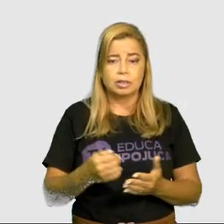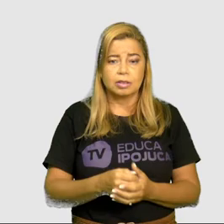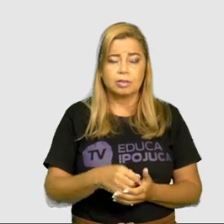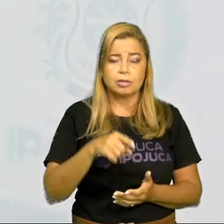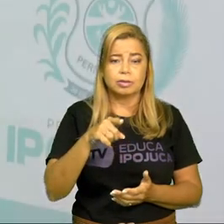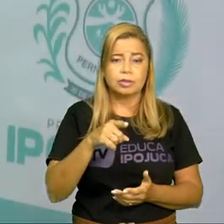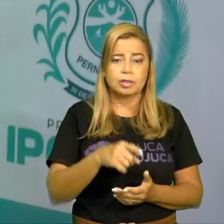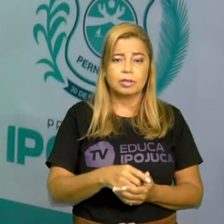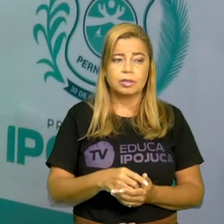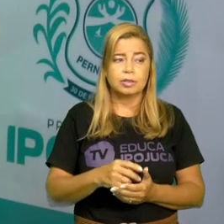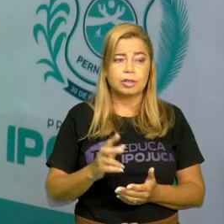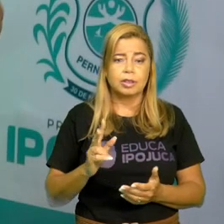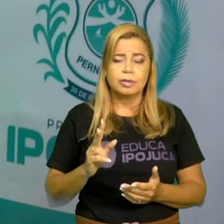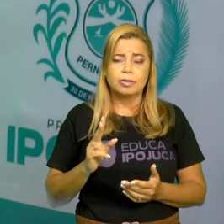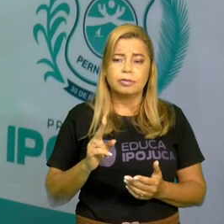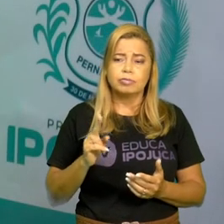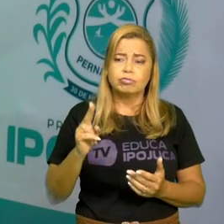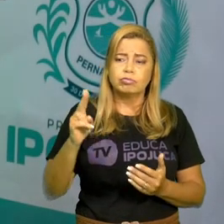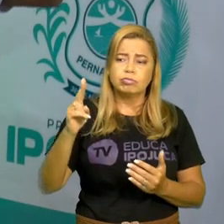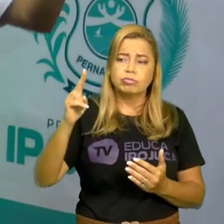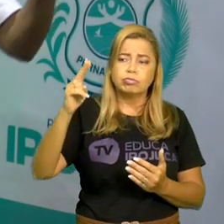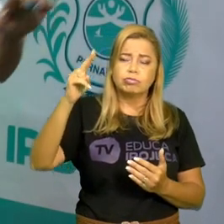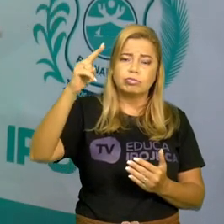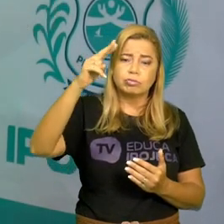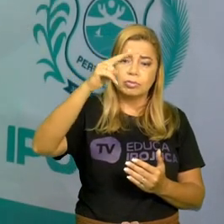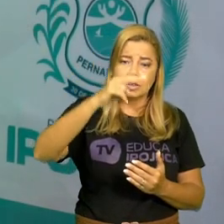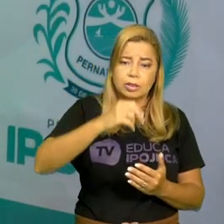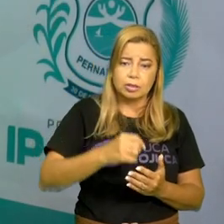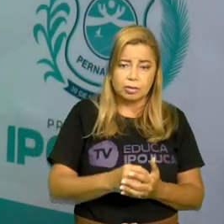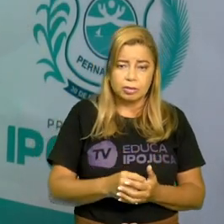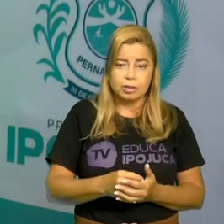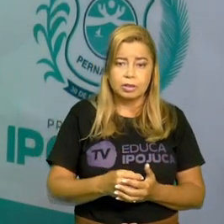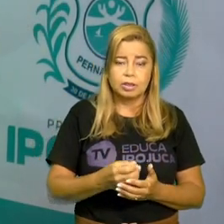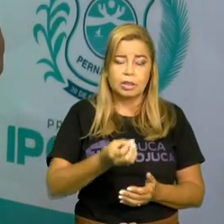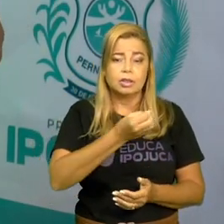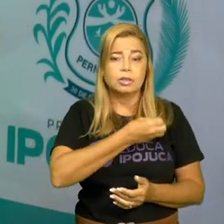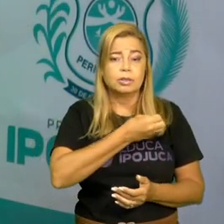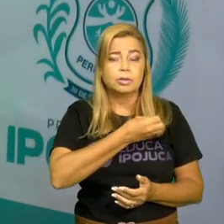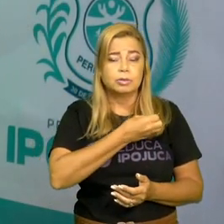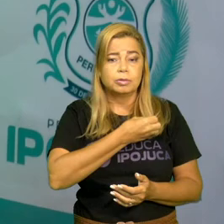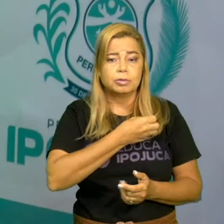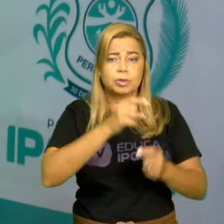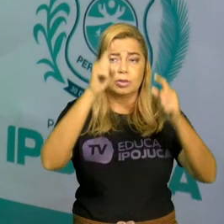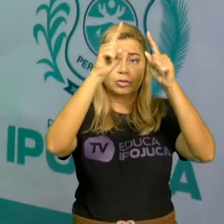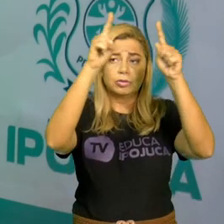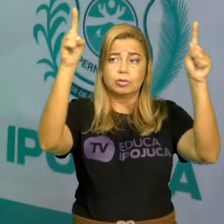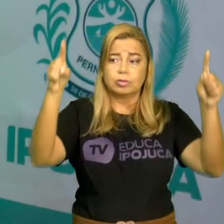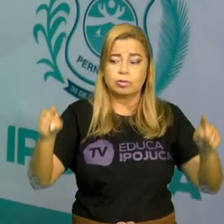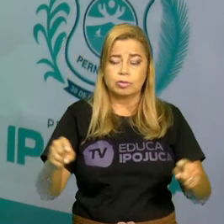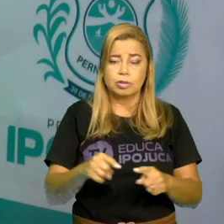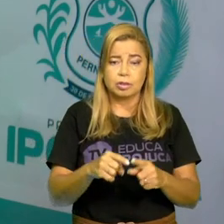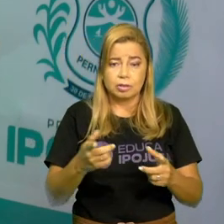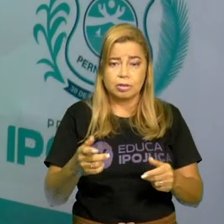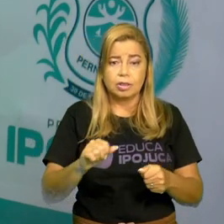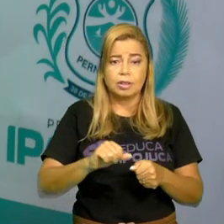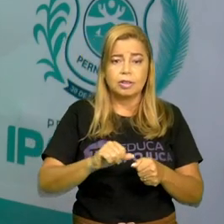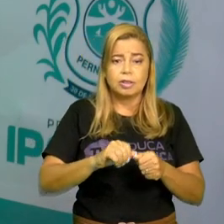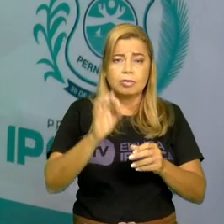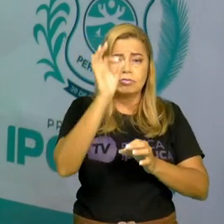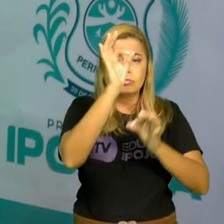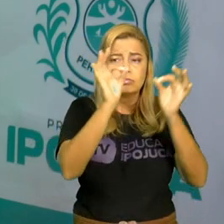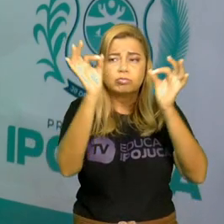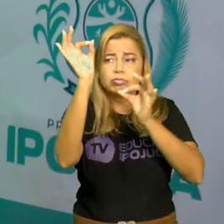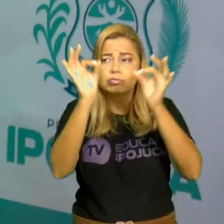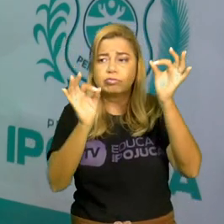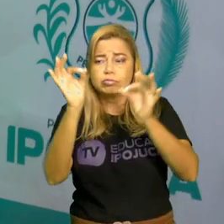vai recortar números vinhos desenha o quadro no seu caderno para os números e um móveis e você vai